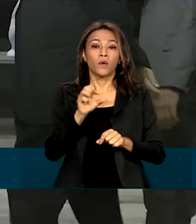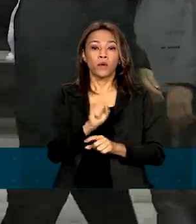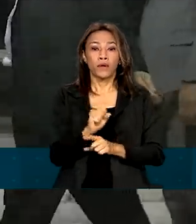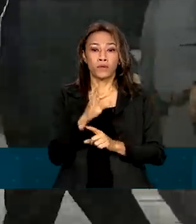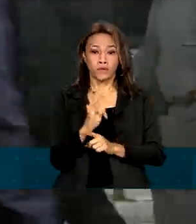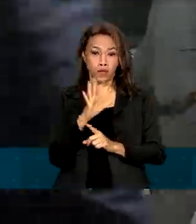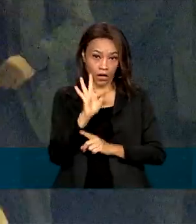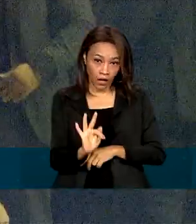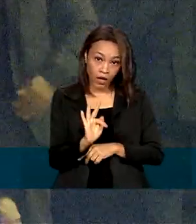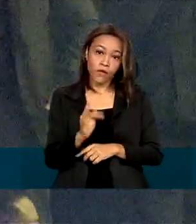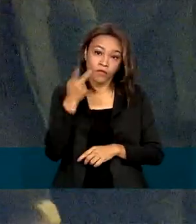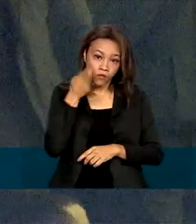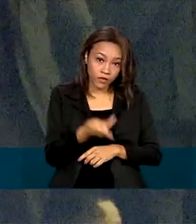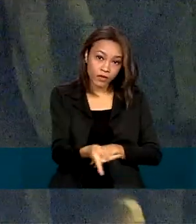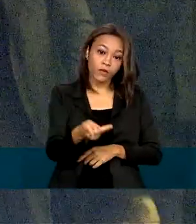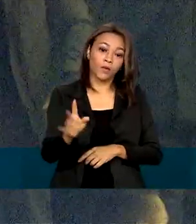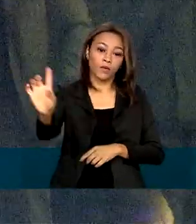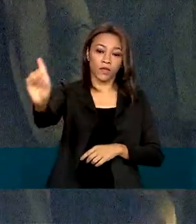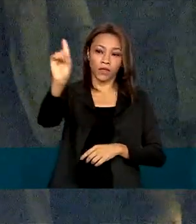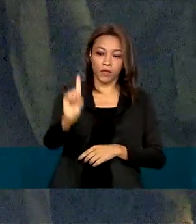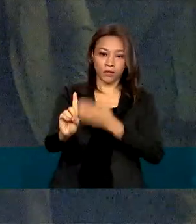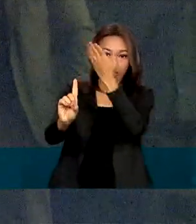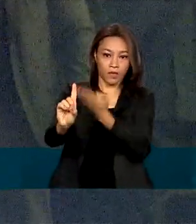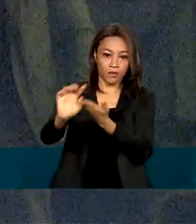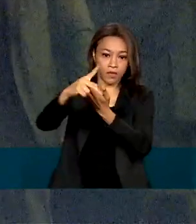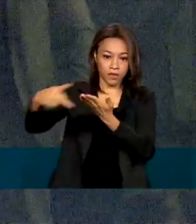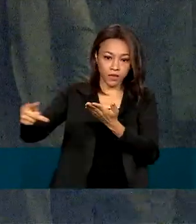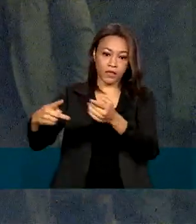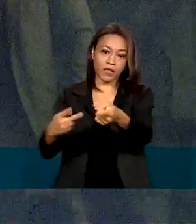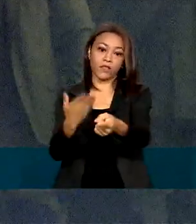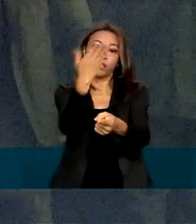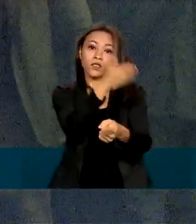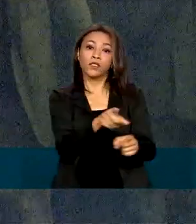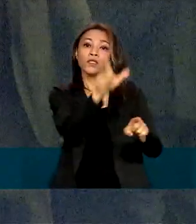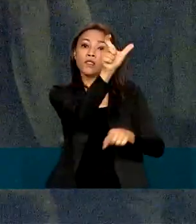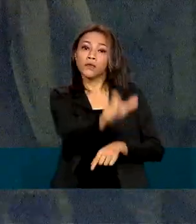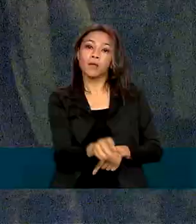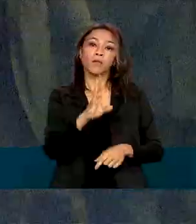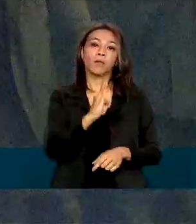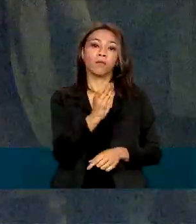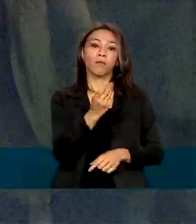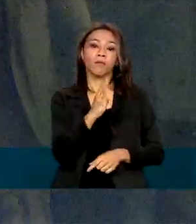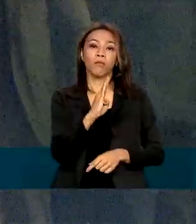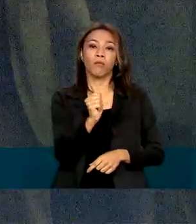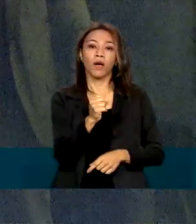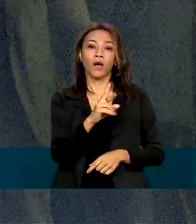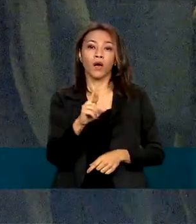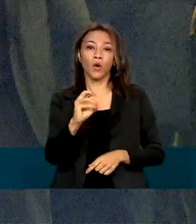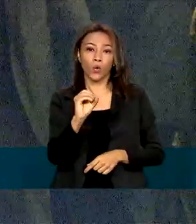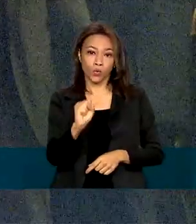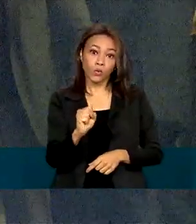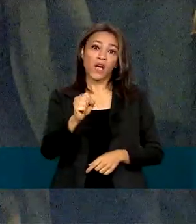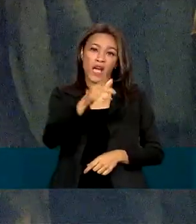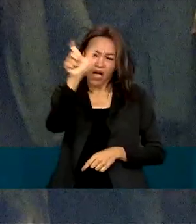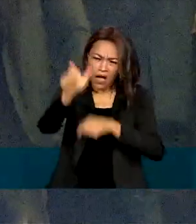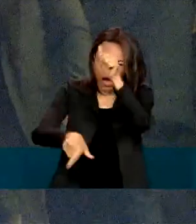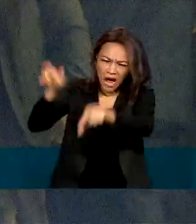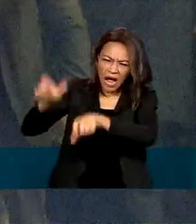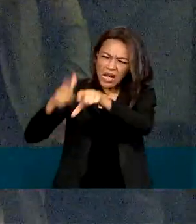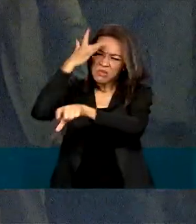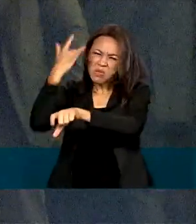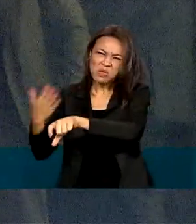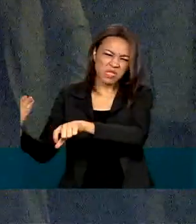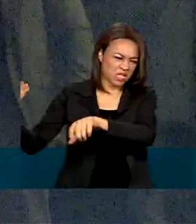Suprema Corte, Rosa Weber, e pelo ministro Luiz Roberto Barroso. Lula disse que os golpistas responsáveis pelos atos